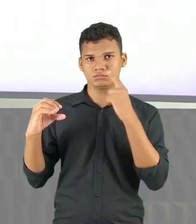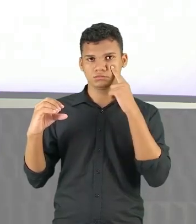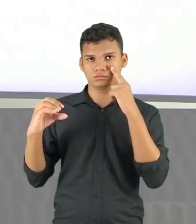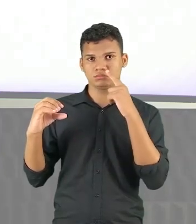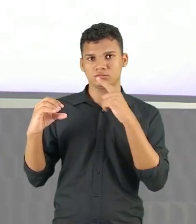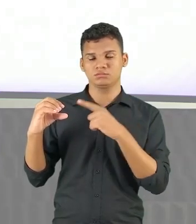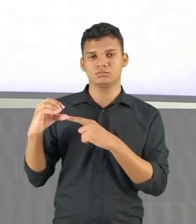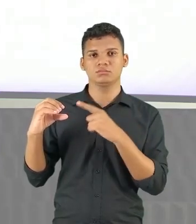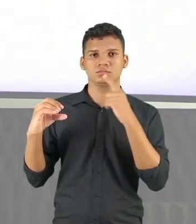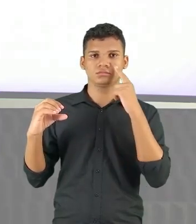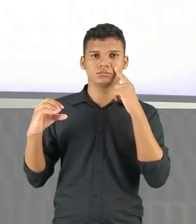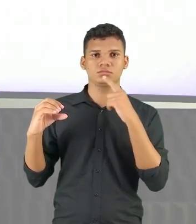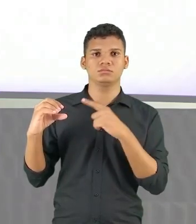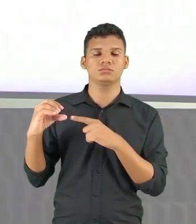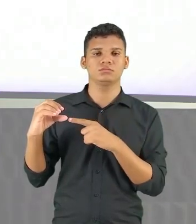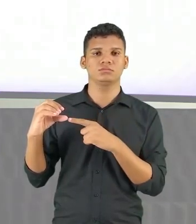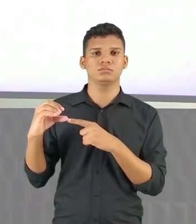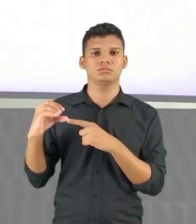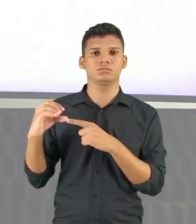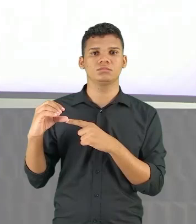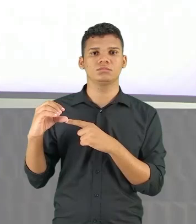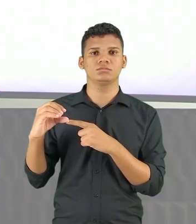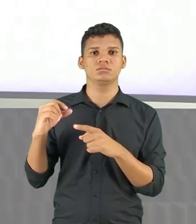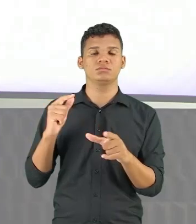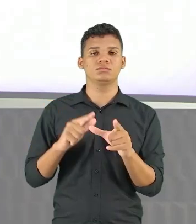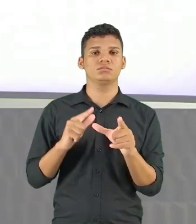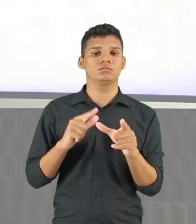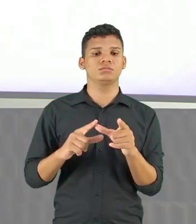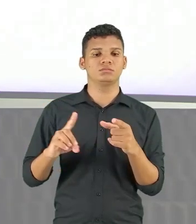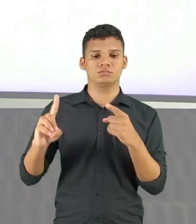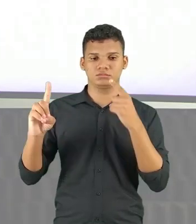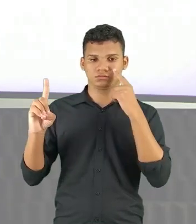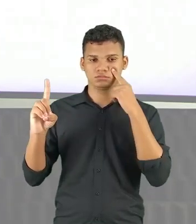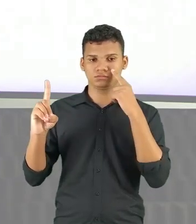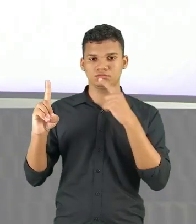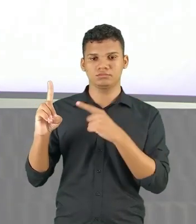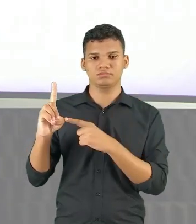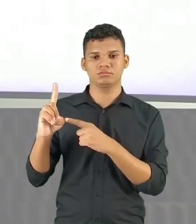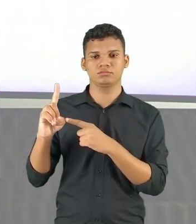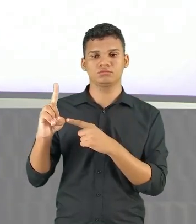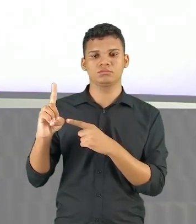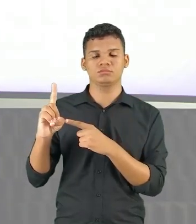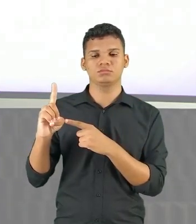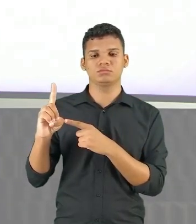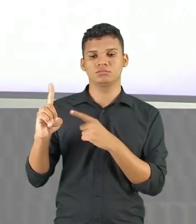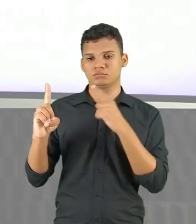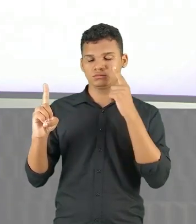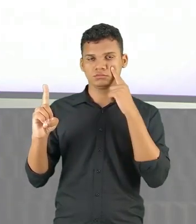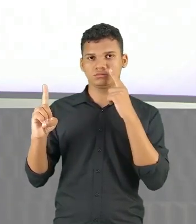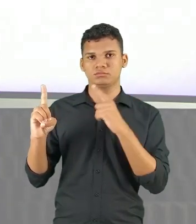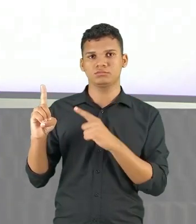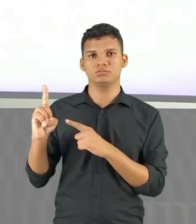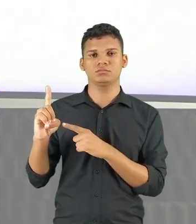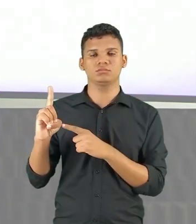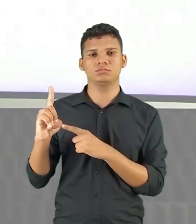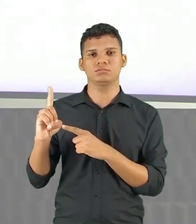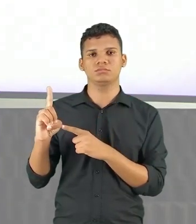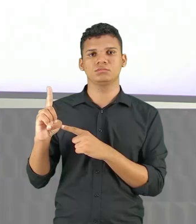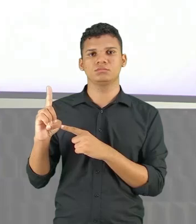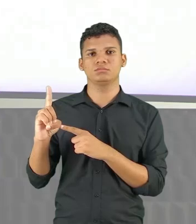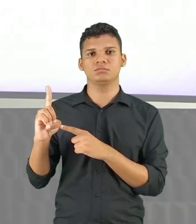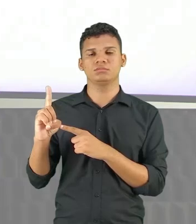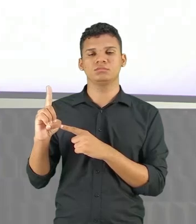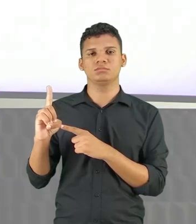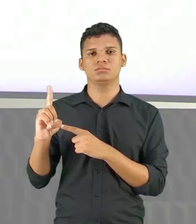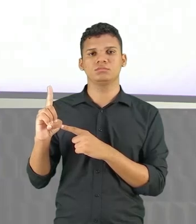está relacionado ao recurso morfossintático? Letra D. Pela utilização da forma pronominal lá, que